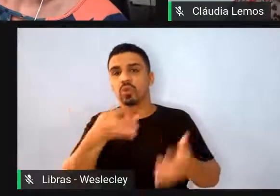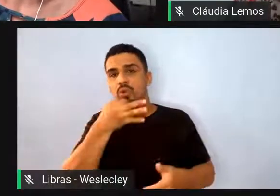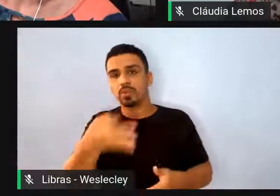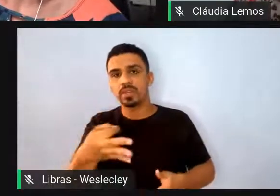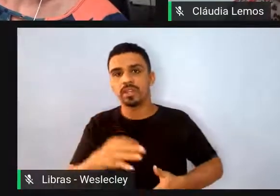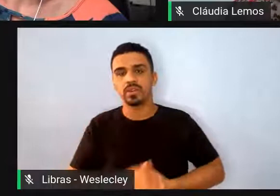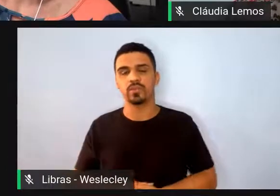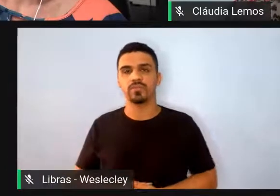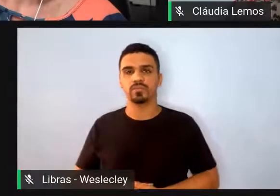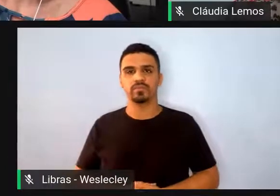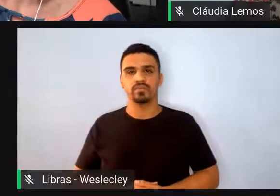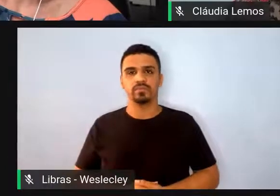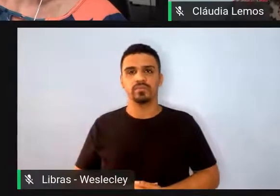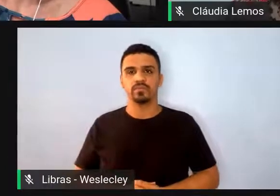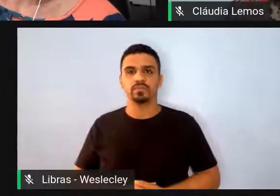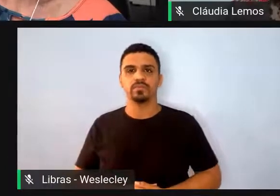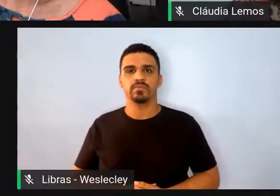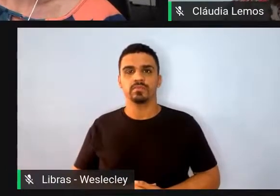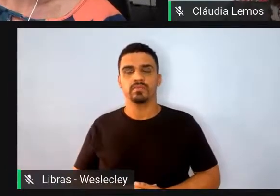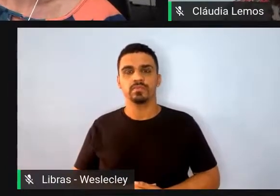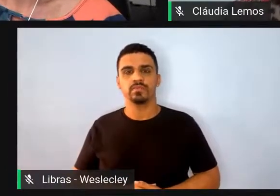Sinceramente, eu acho que é